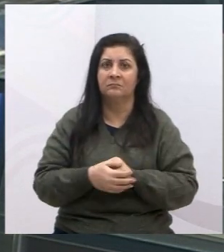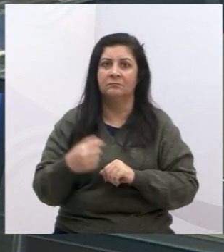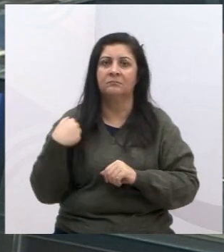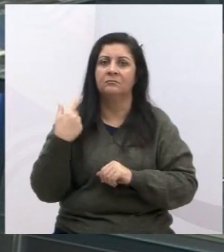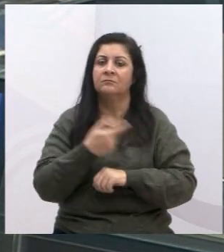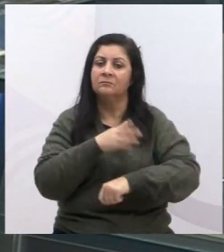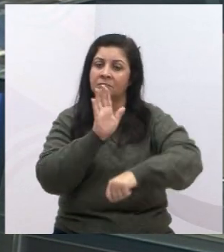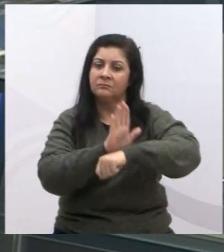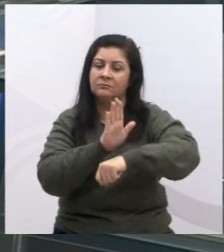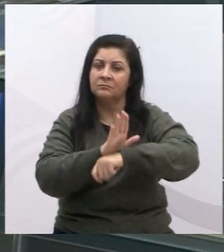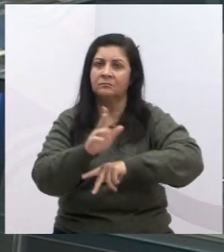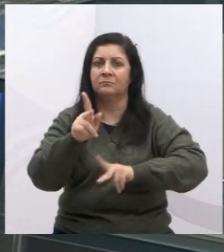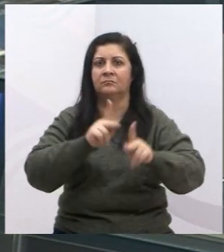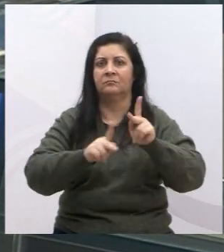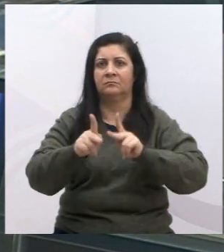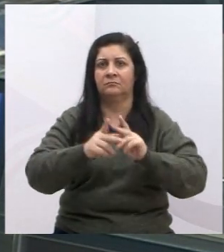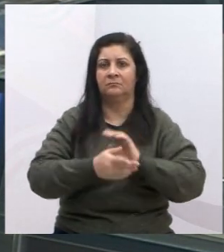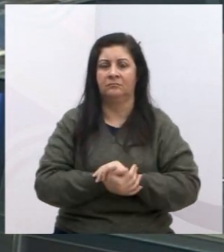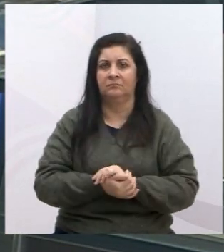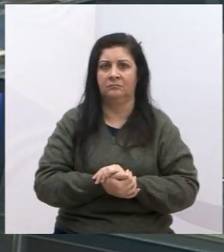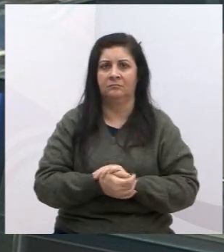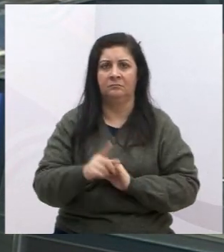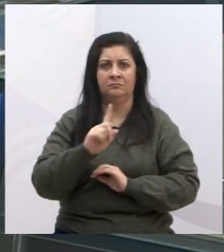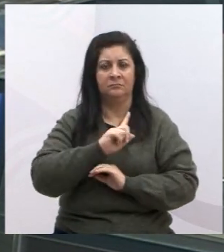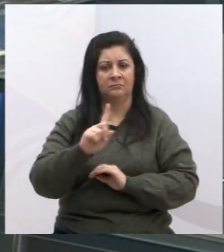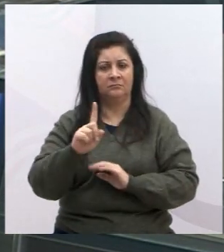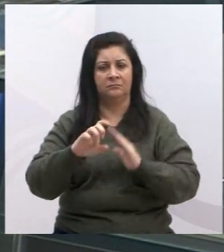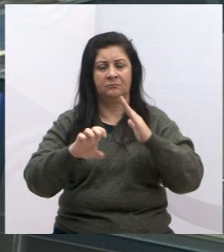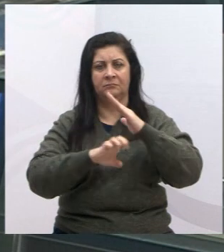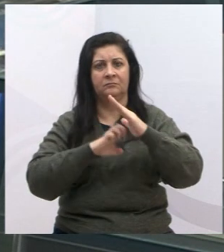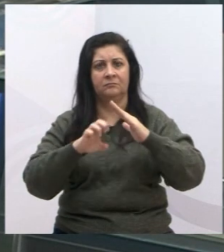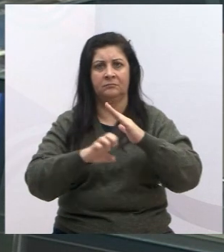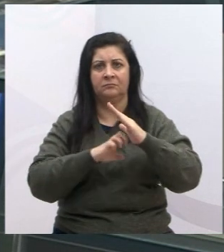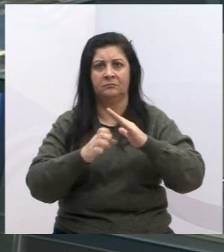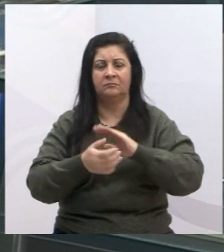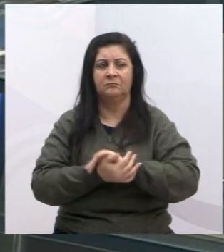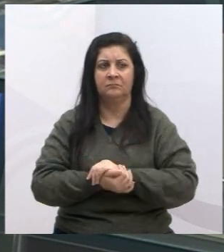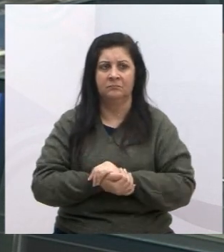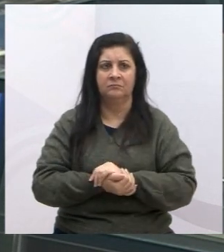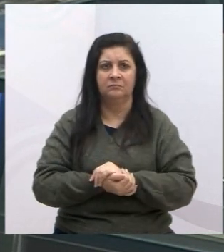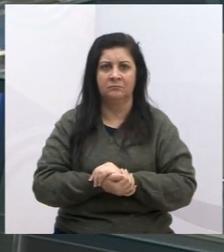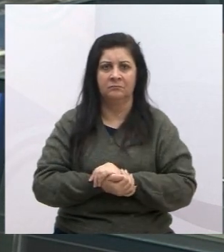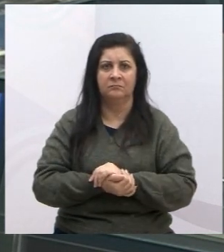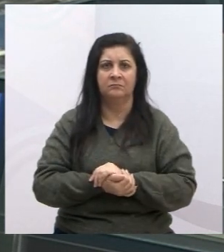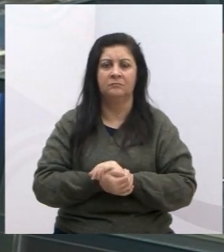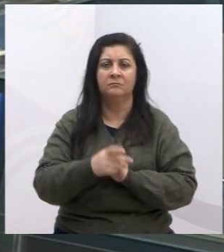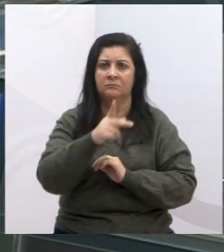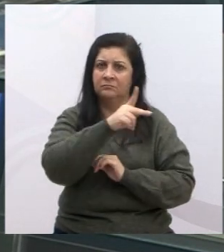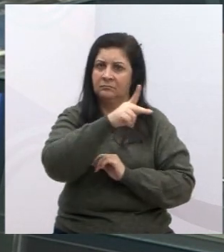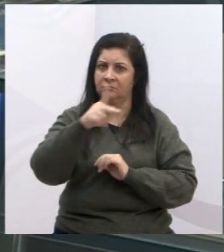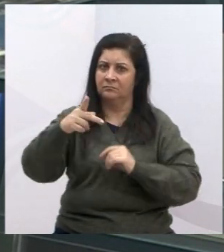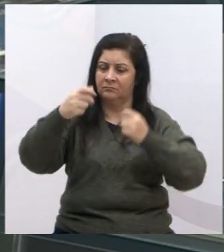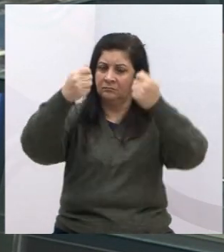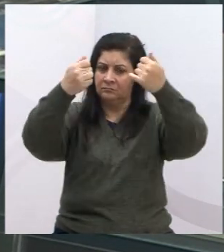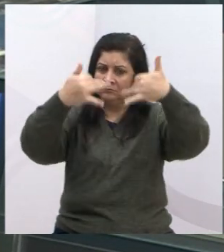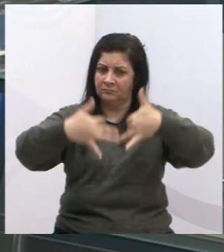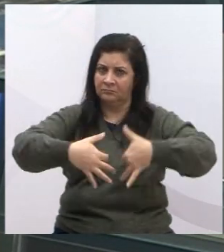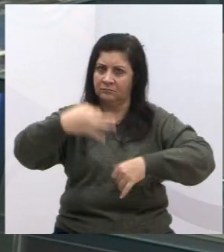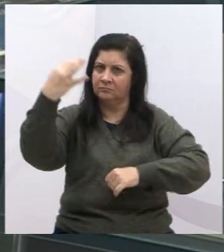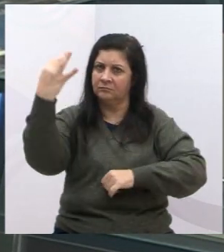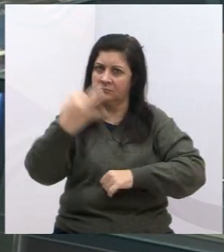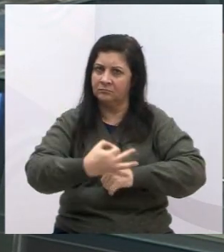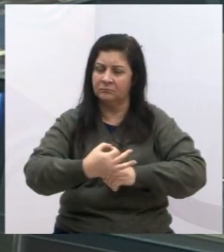a população e não o empresário. Porque como muito bem colocado aqui pelo presidente, se o empresário